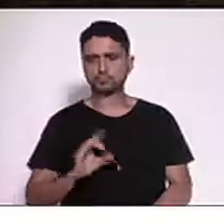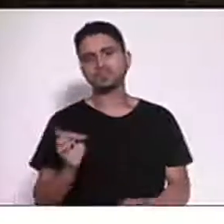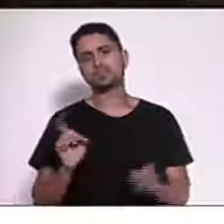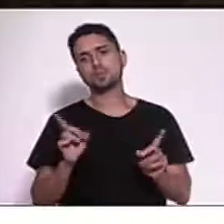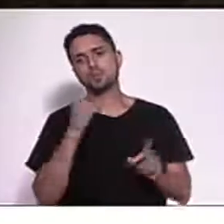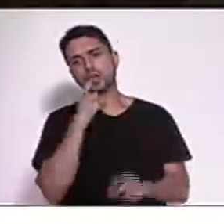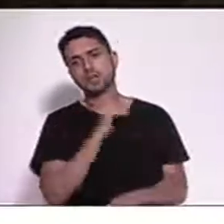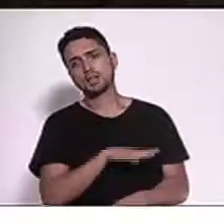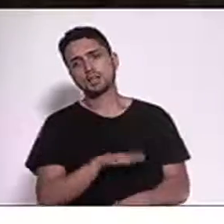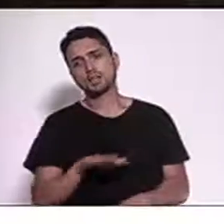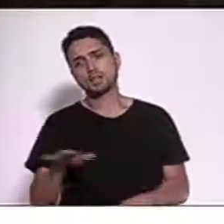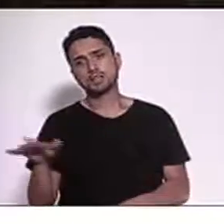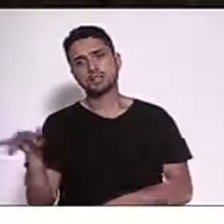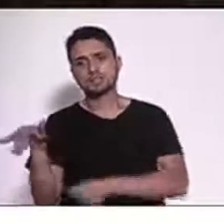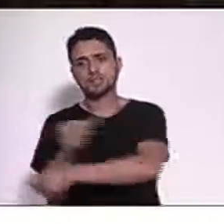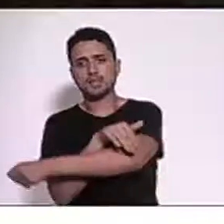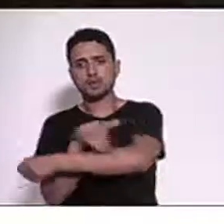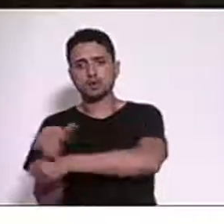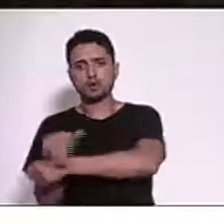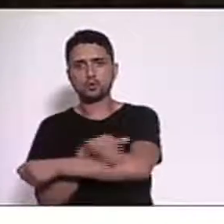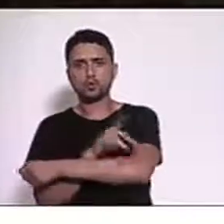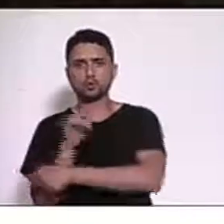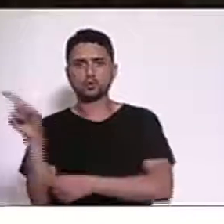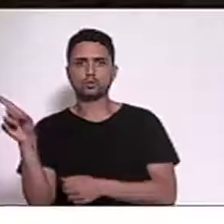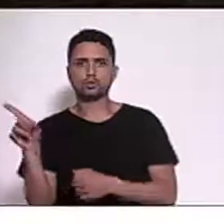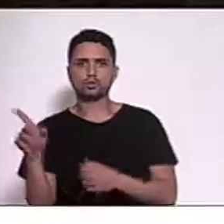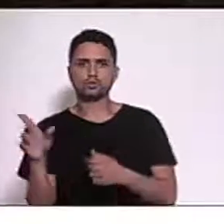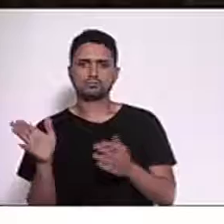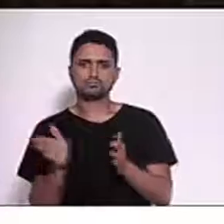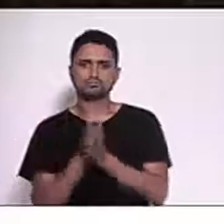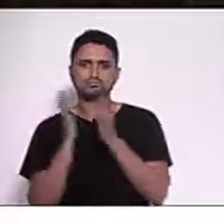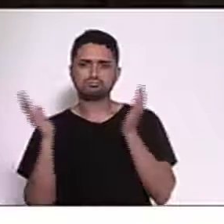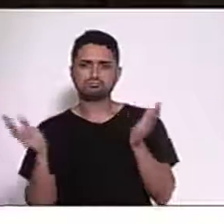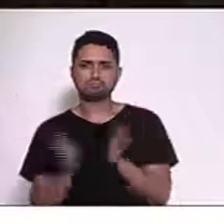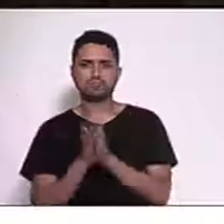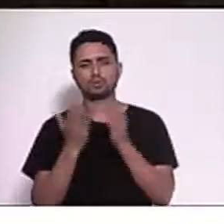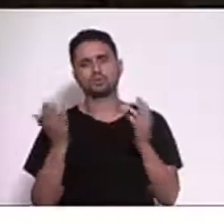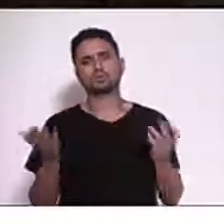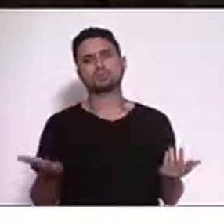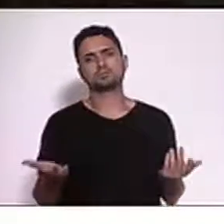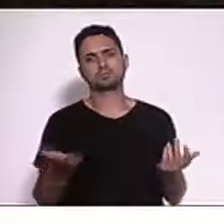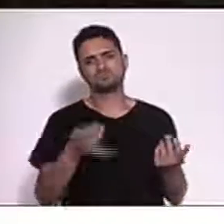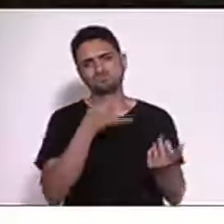vivem ocupando as ruas num verdadeiro cenário